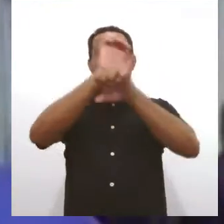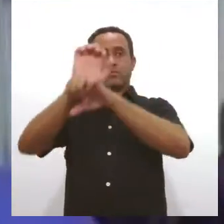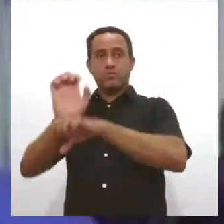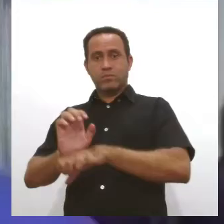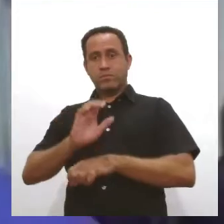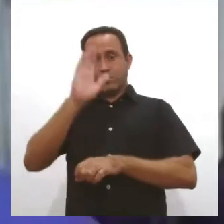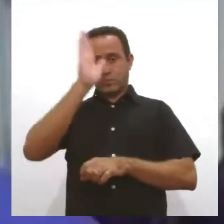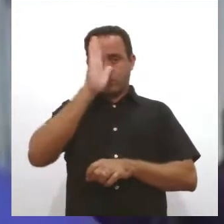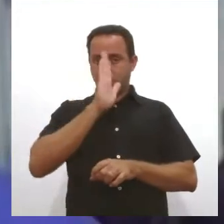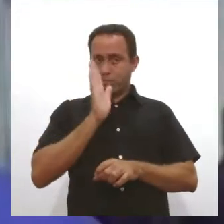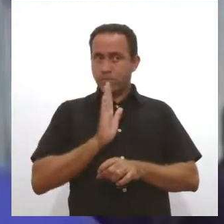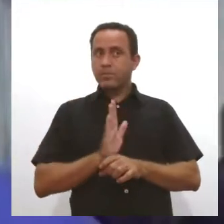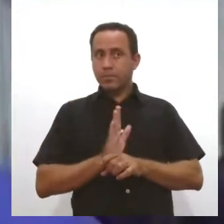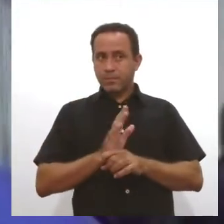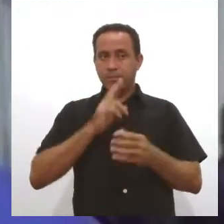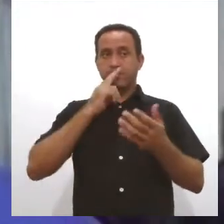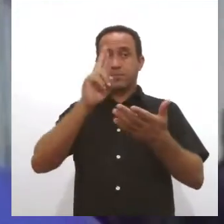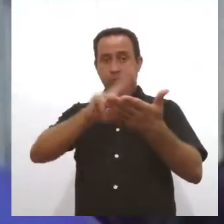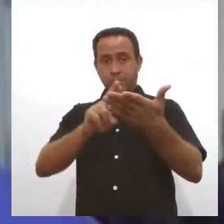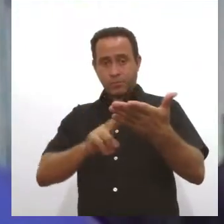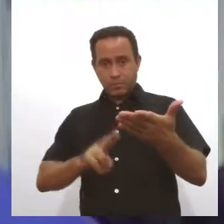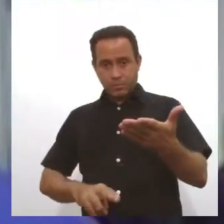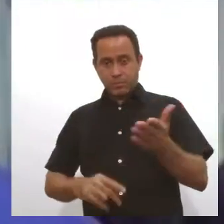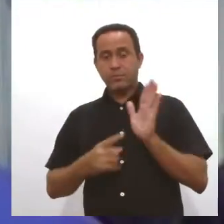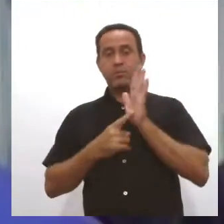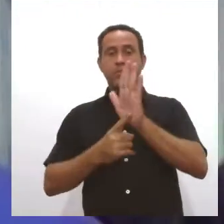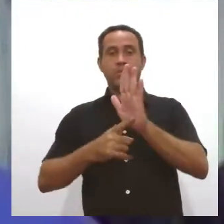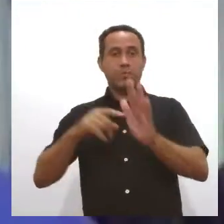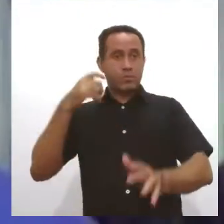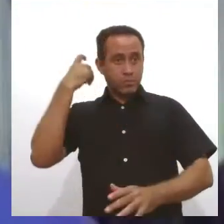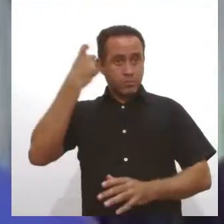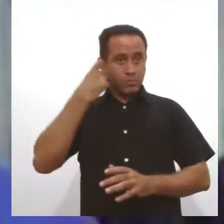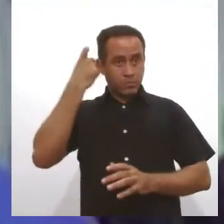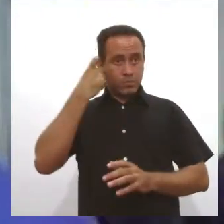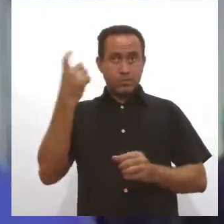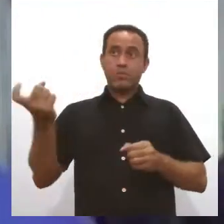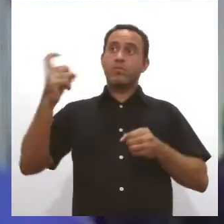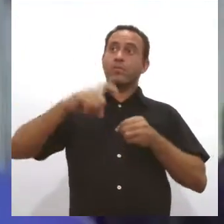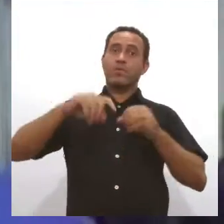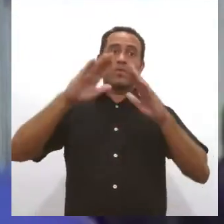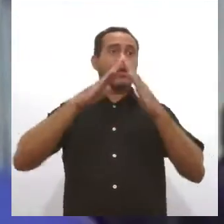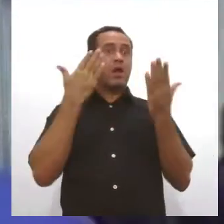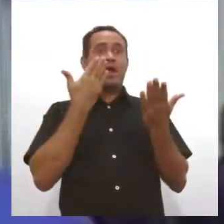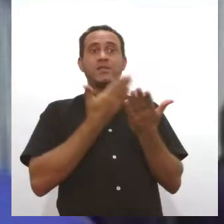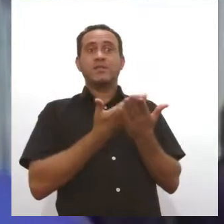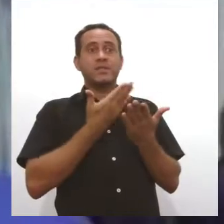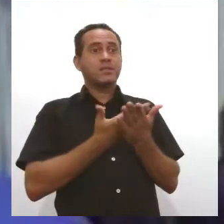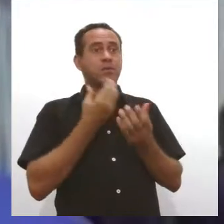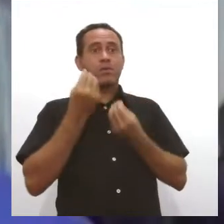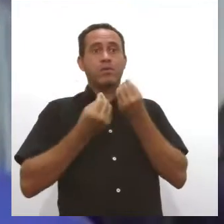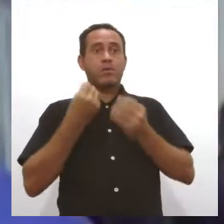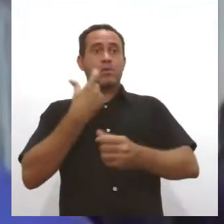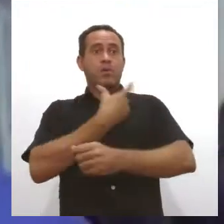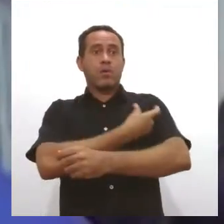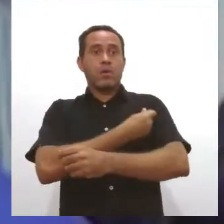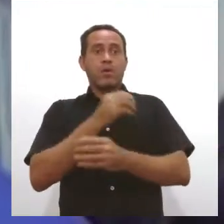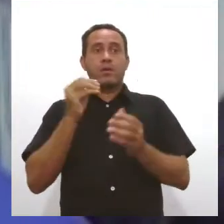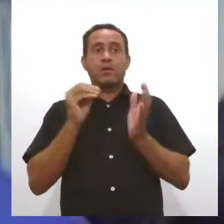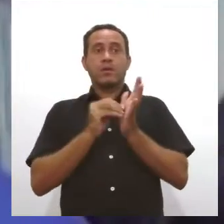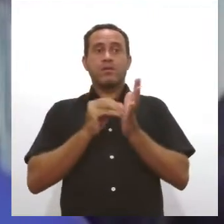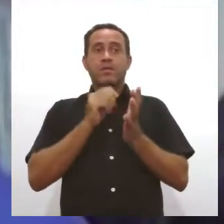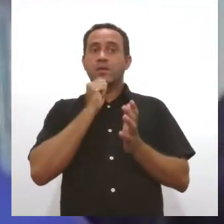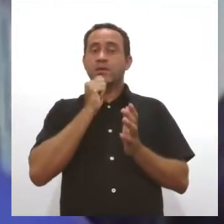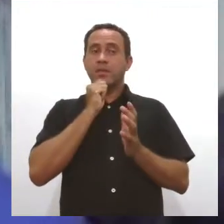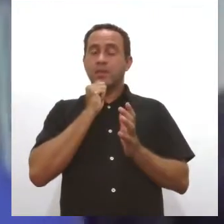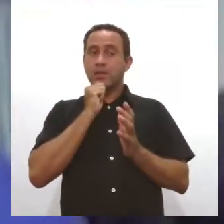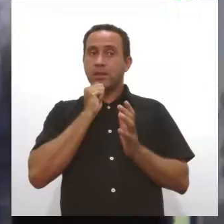Da reunião saiu uma carta que manifesta preocupação com a volta das aulas, tendo em vista a precária situação sanitária